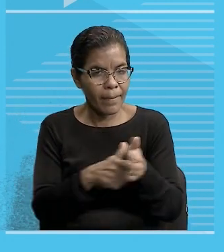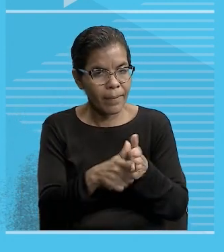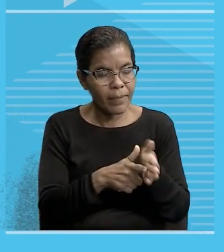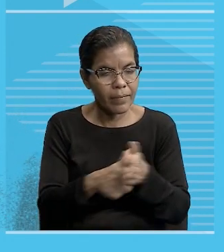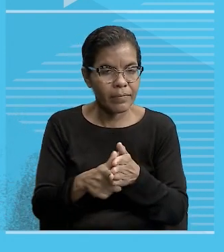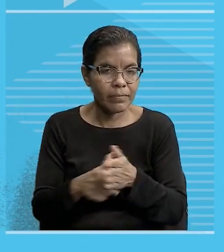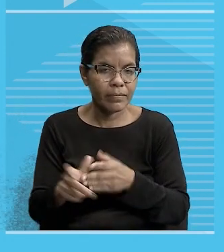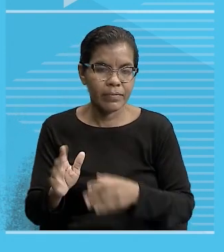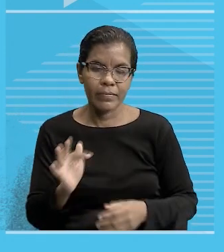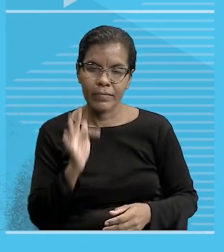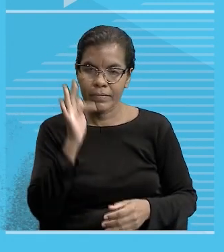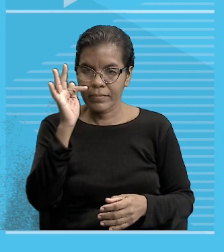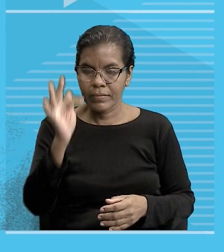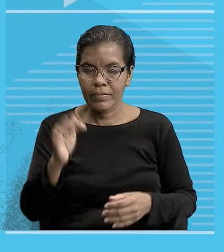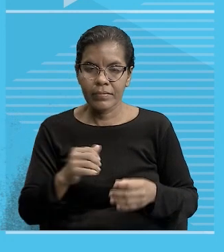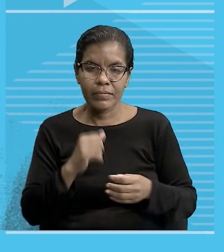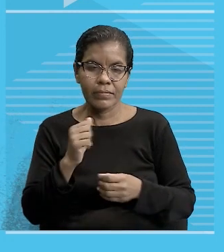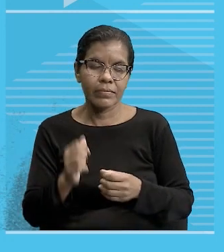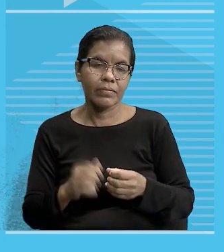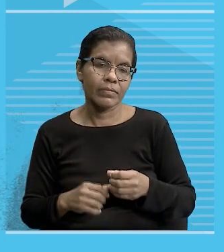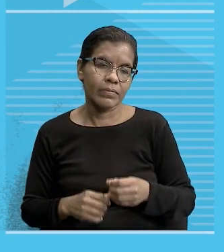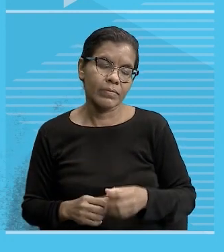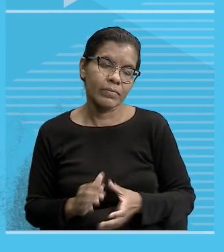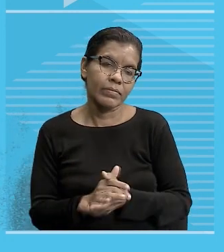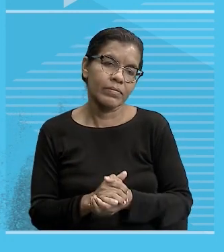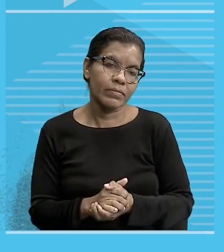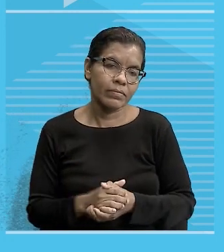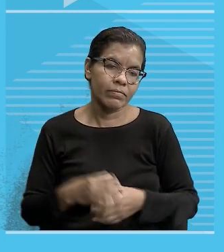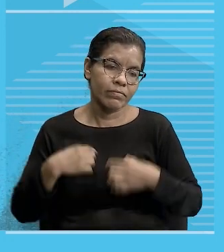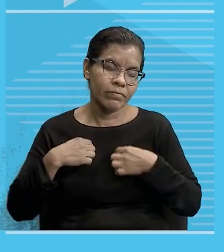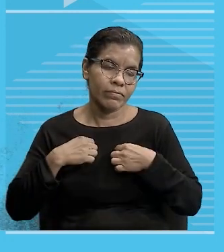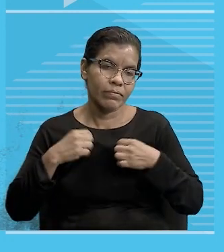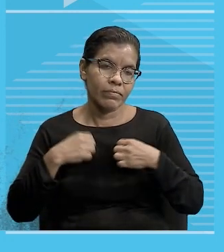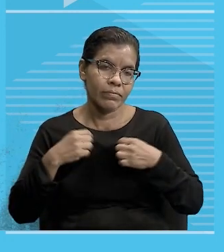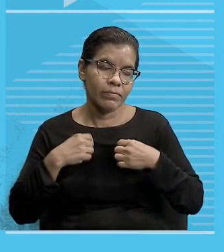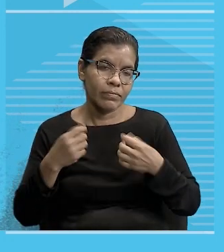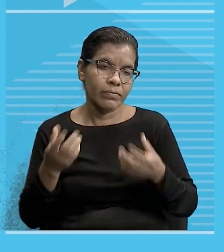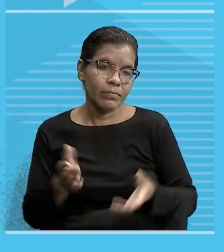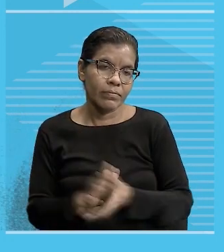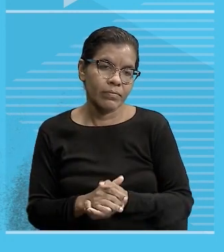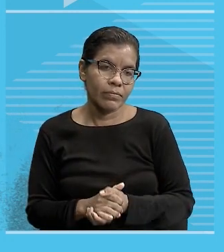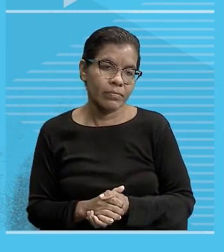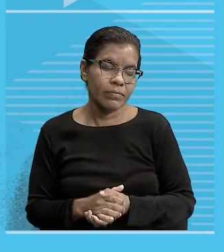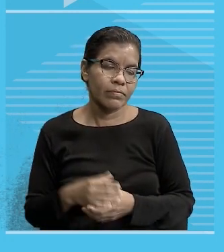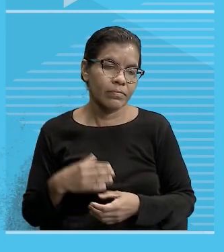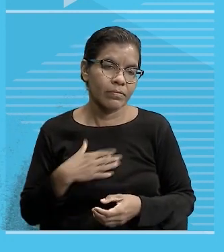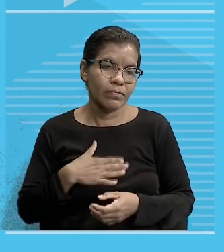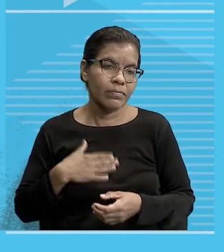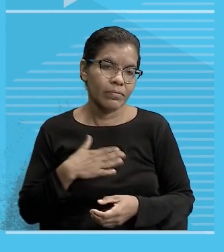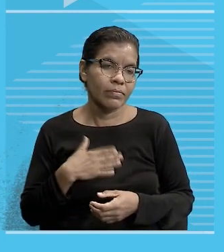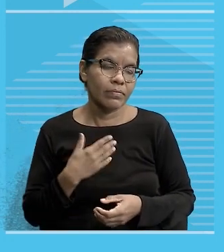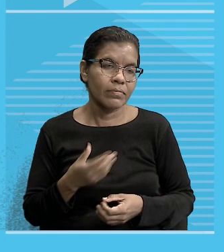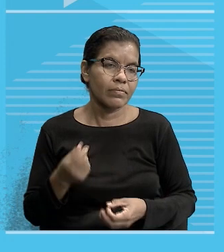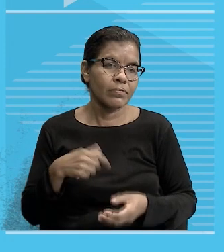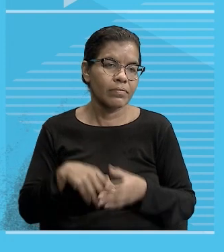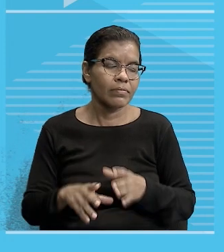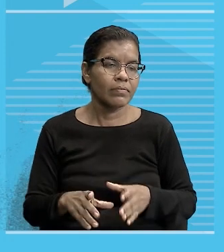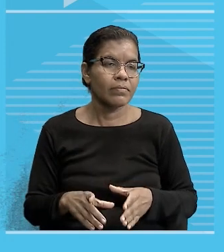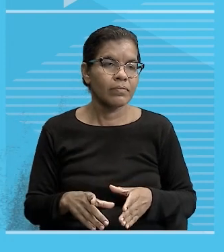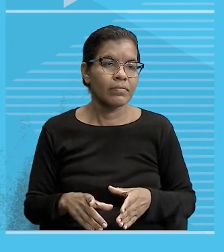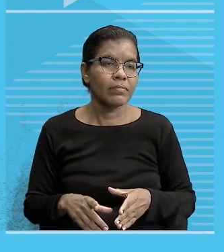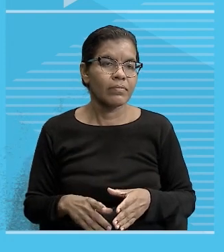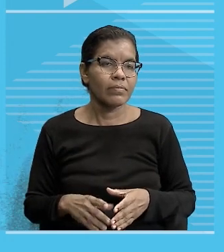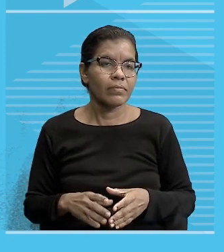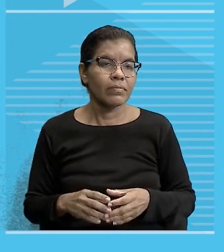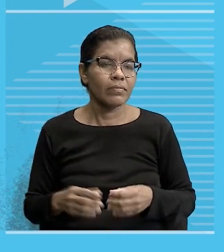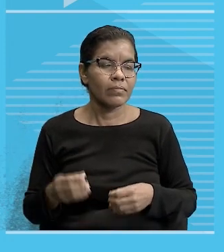perfumes promoções de perfumes roupas ela gosta muito então vamos colocar para ela